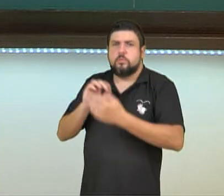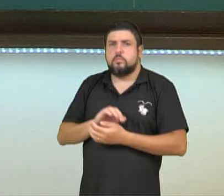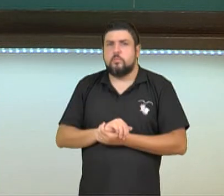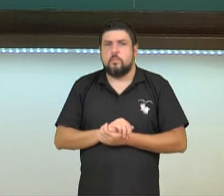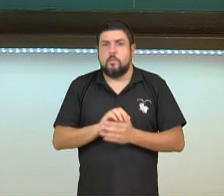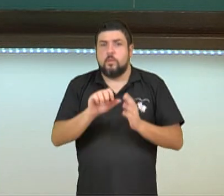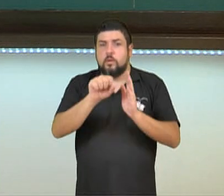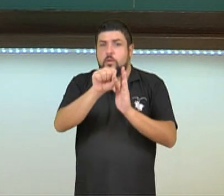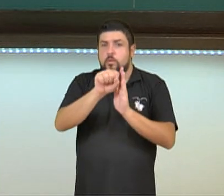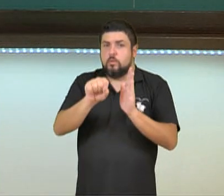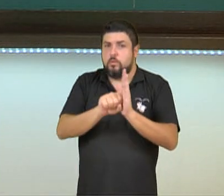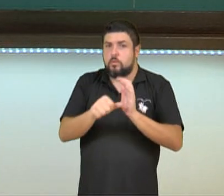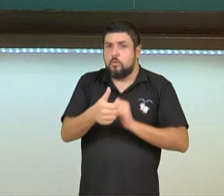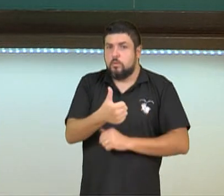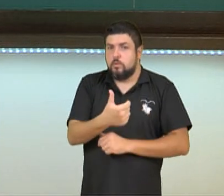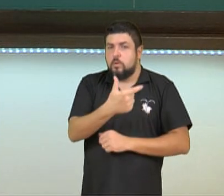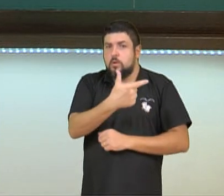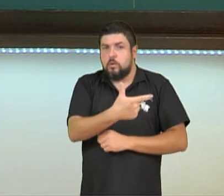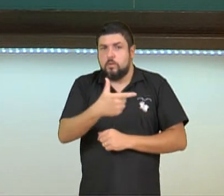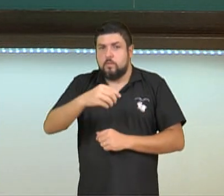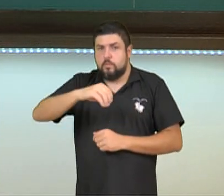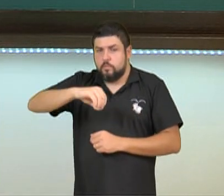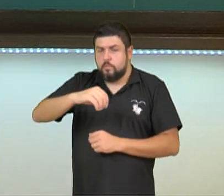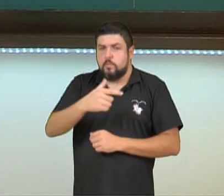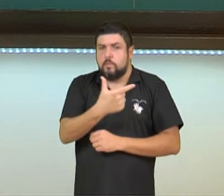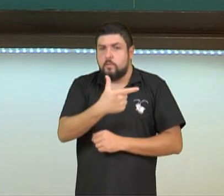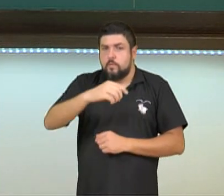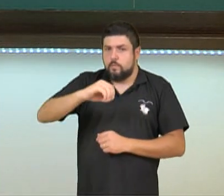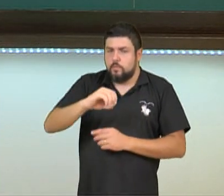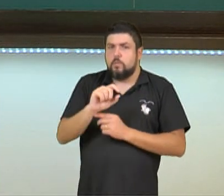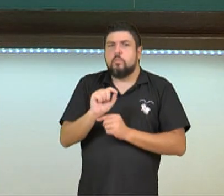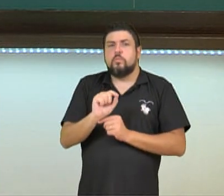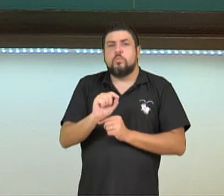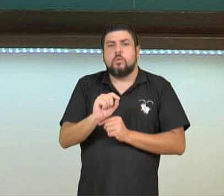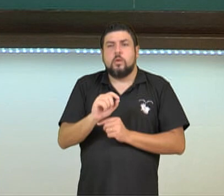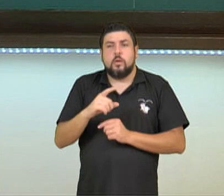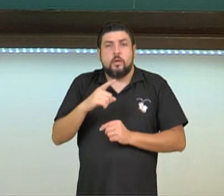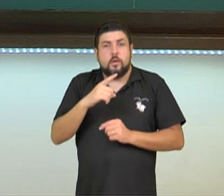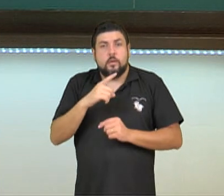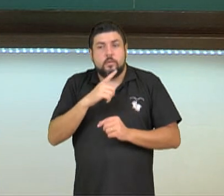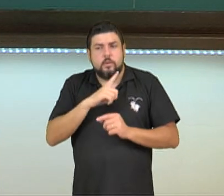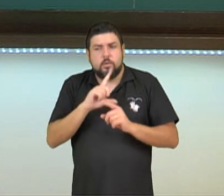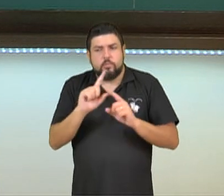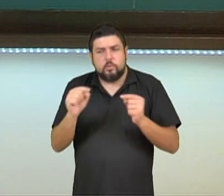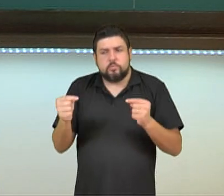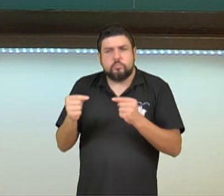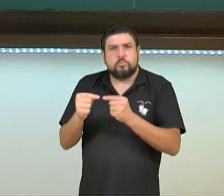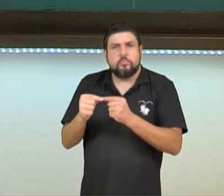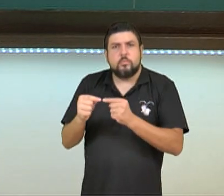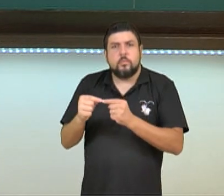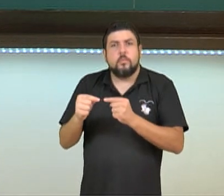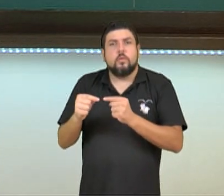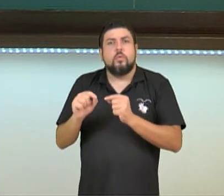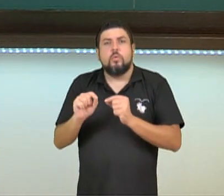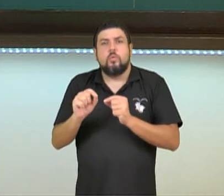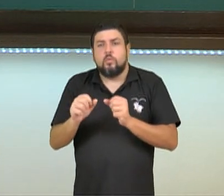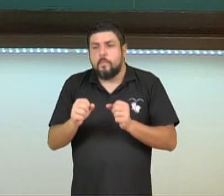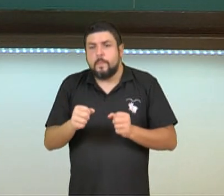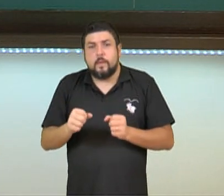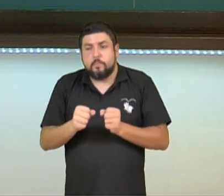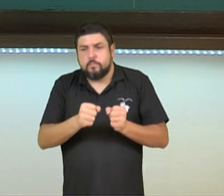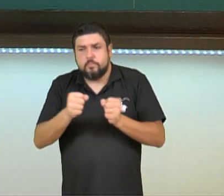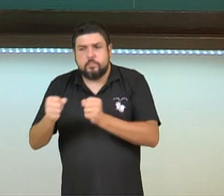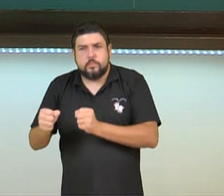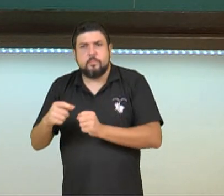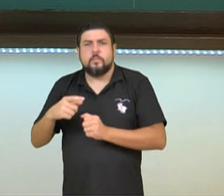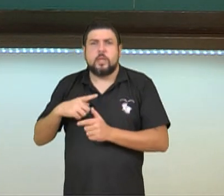salto, se você observar, em consonância com um núcleo de poder que estava num momento um tanto crítico. Então,